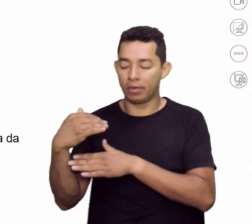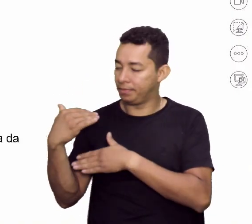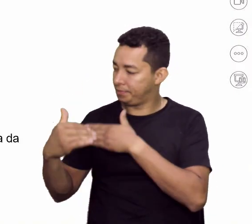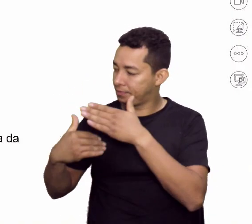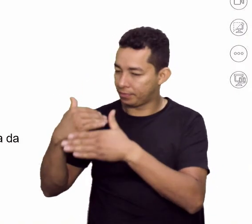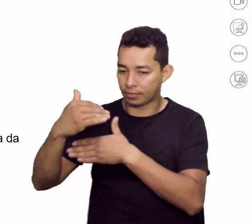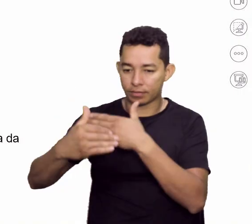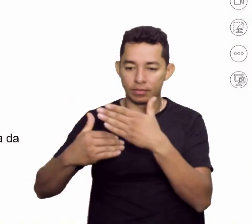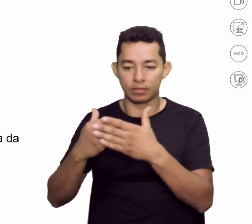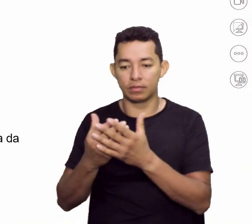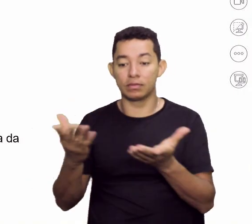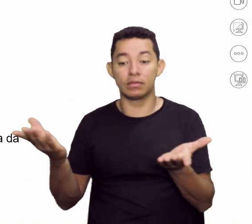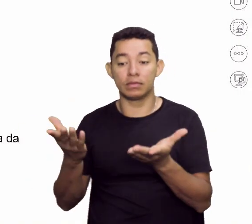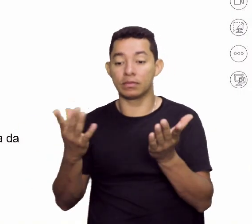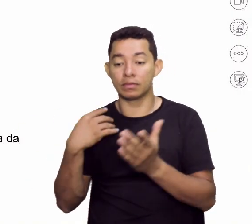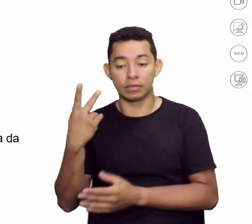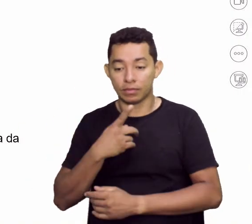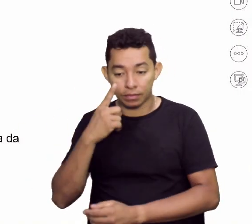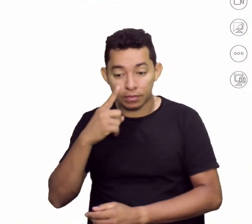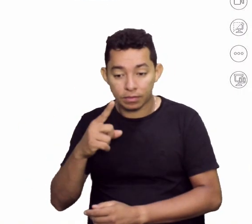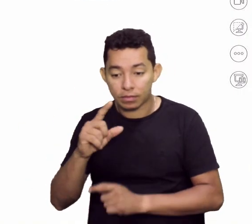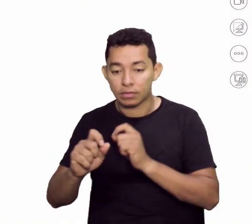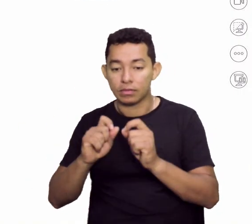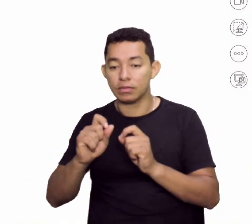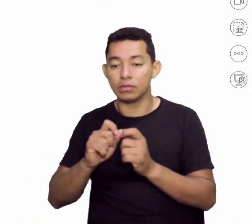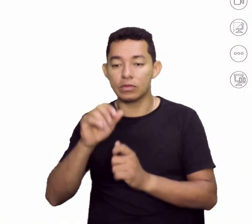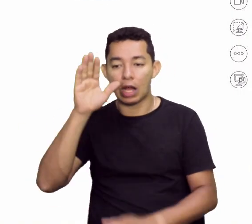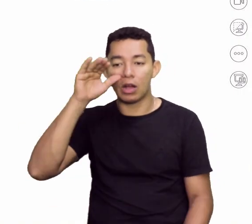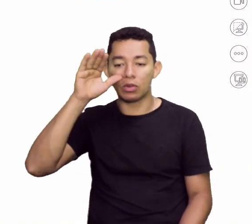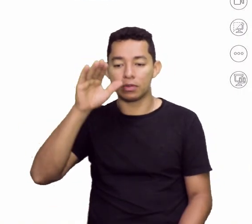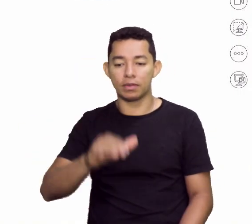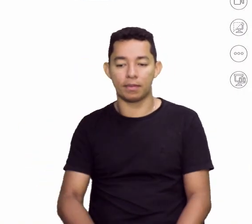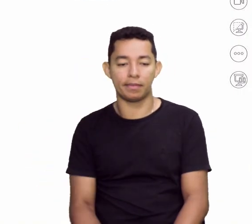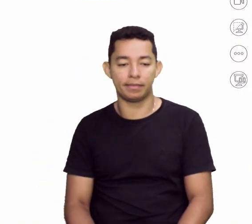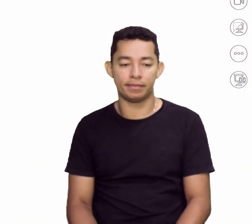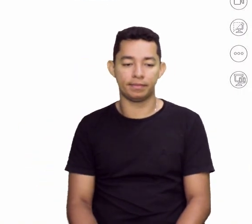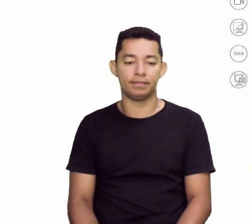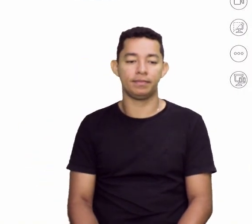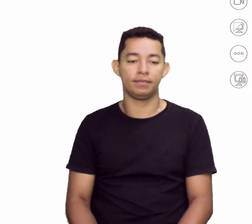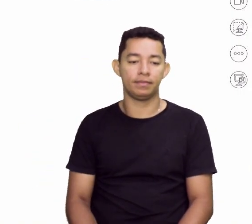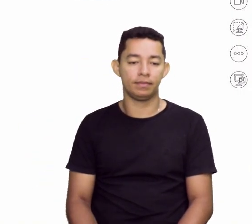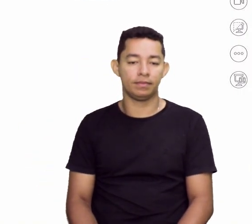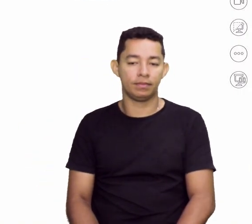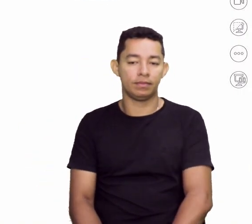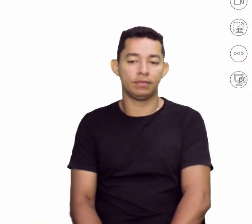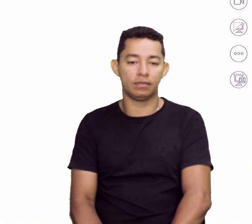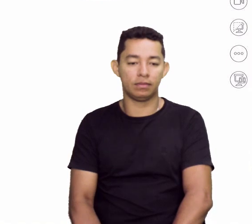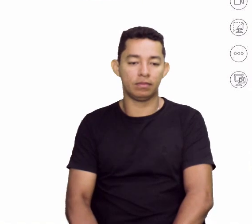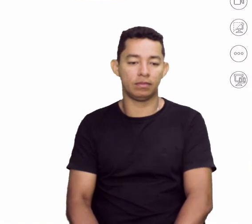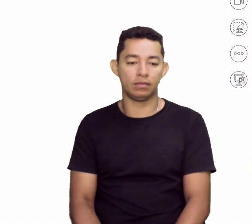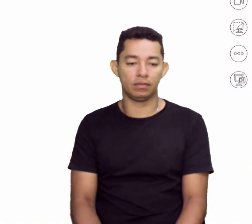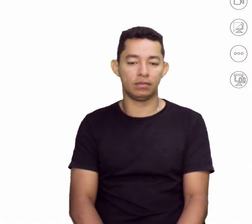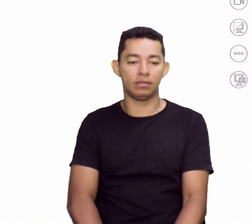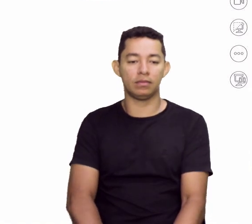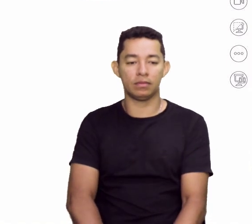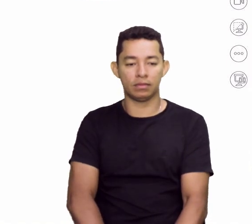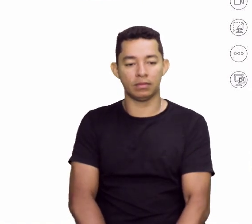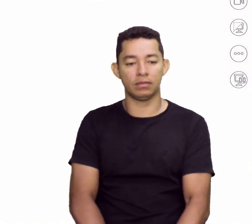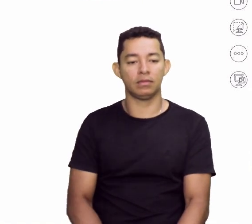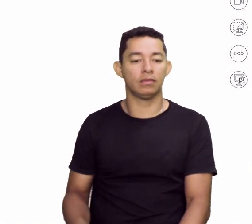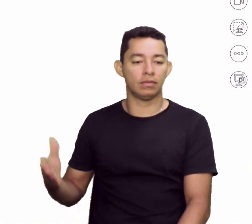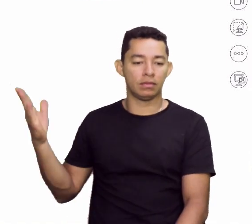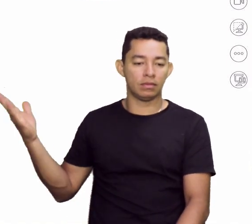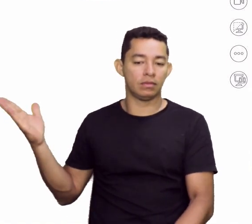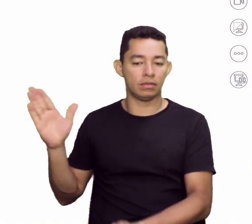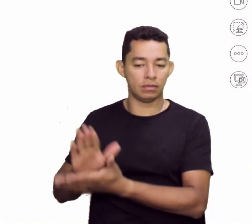né? E agora vamos ver uma curiosidade, mais uma. Olha aí, tá vendo? Olha essa pintura aqui, tá vendo?